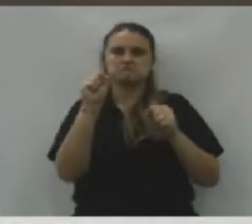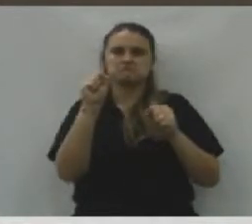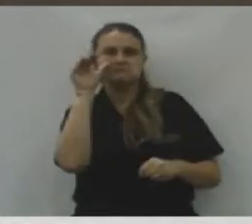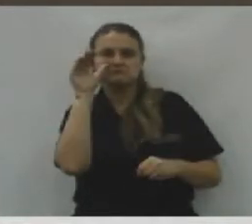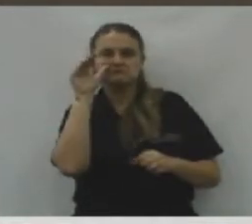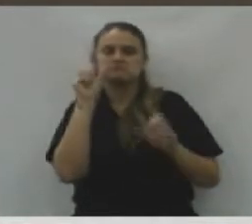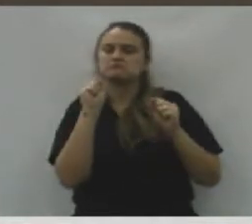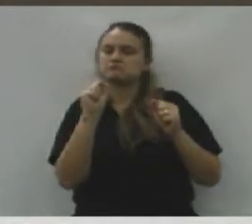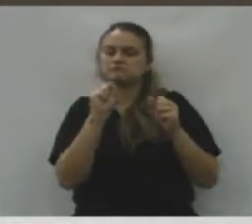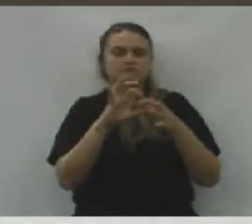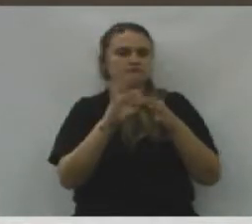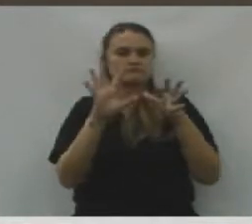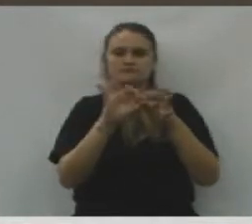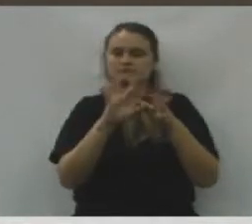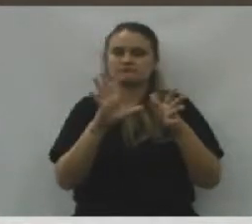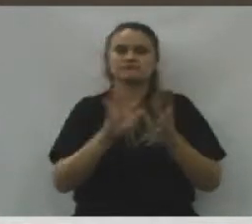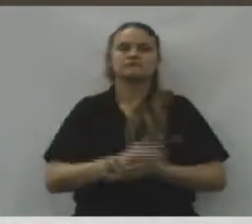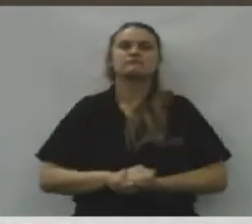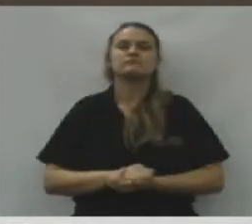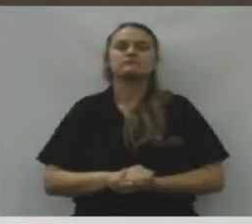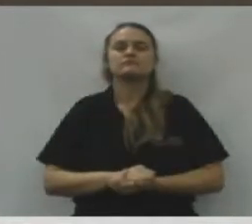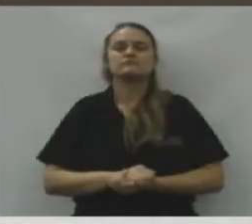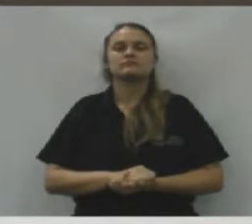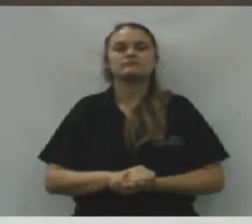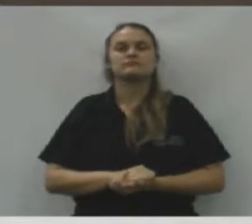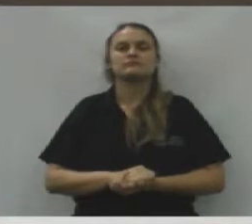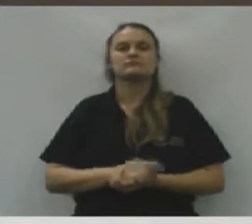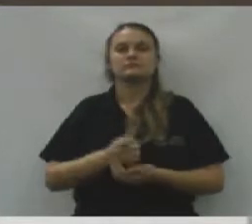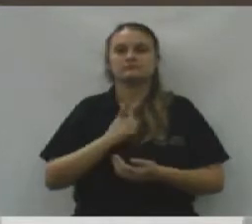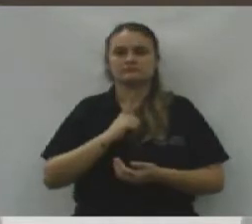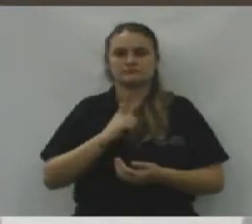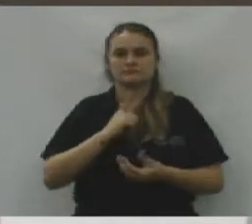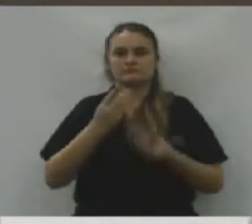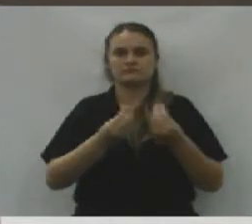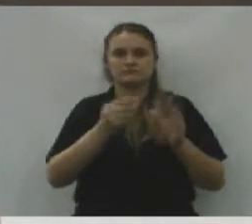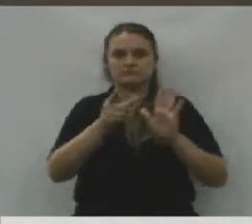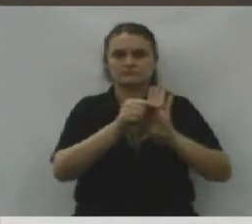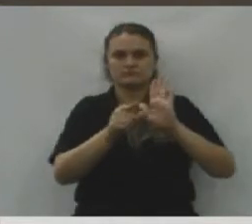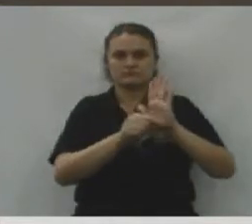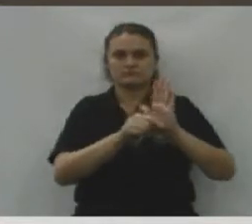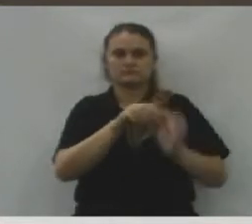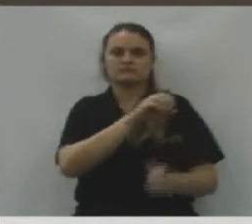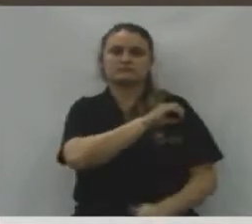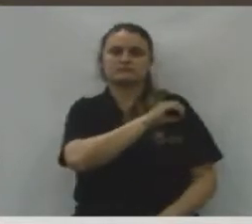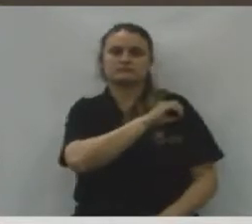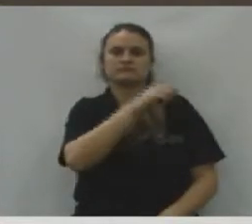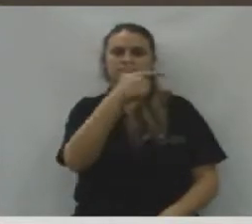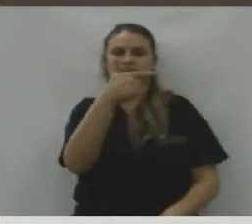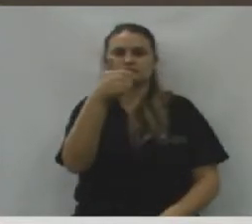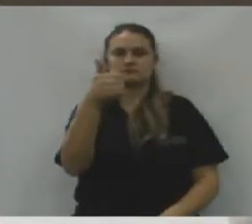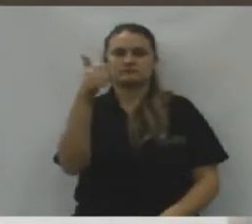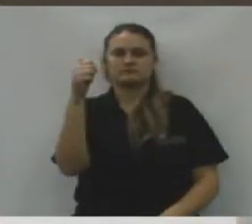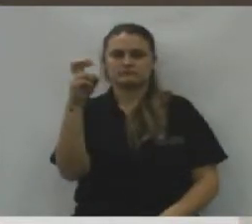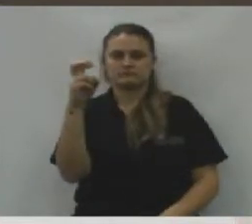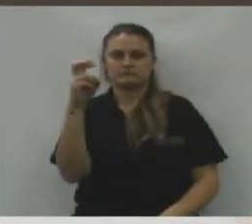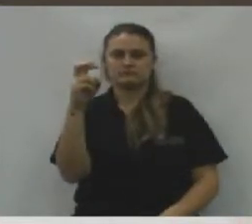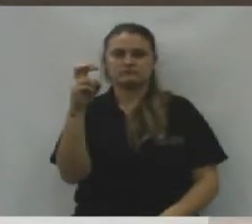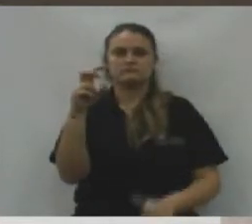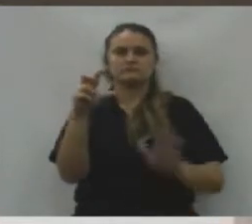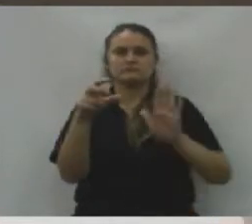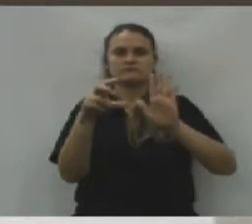apreciação de qualquer contribuinte, na forma do disposto do artigo número 215, parágrafo